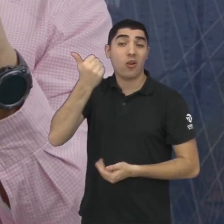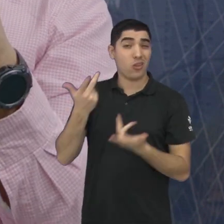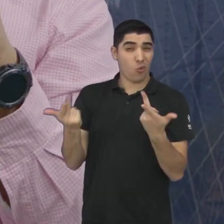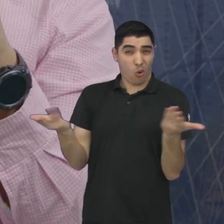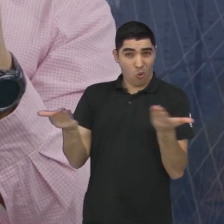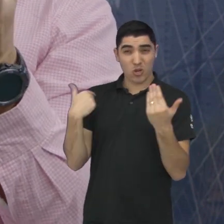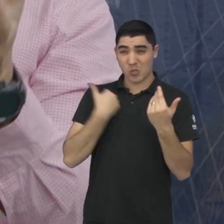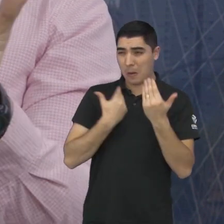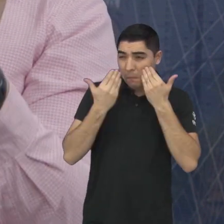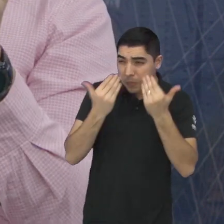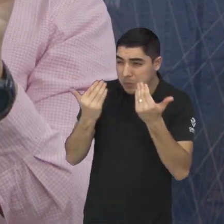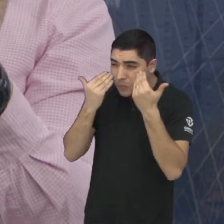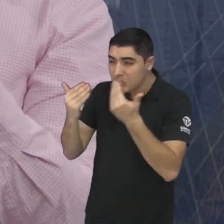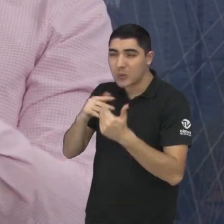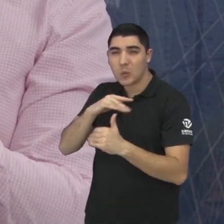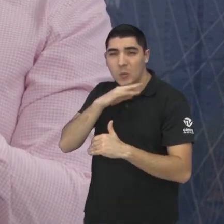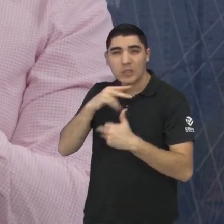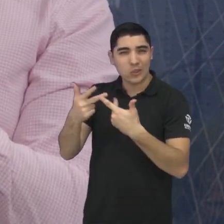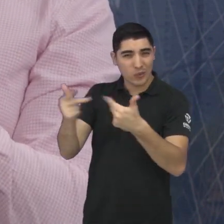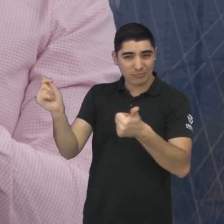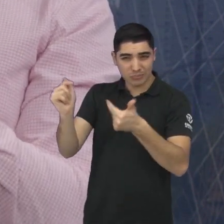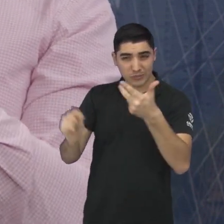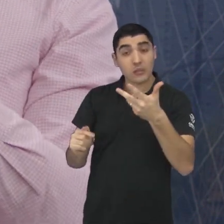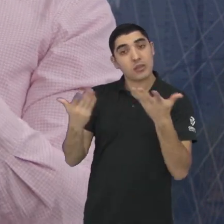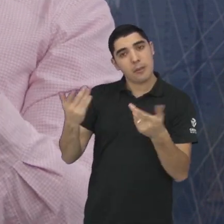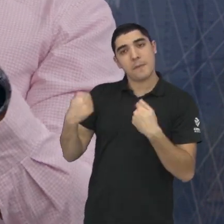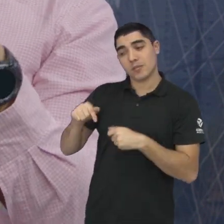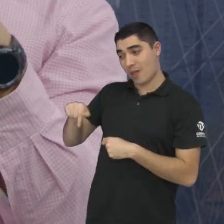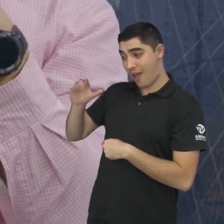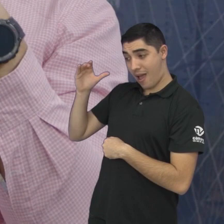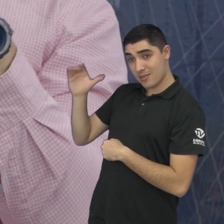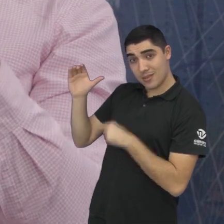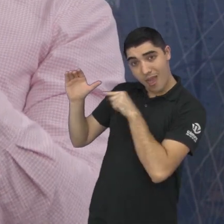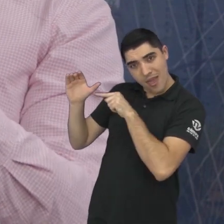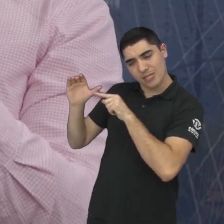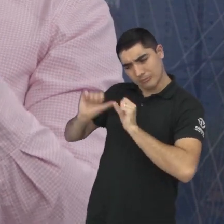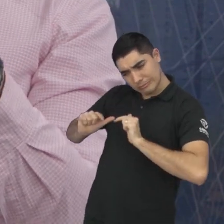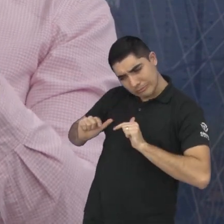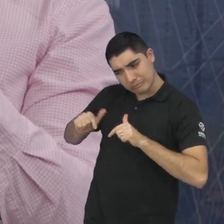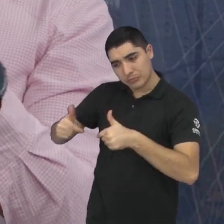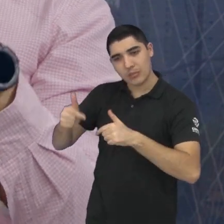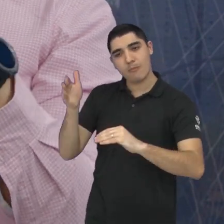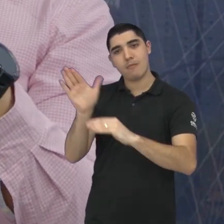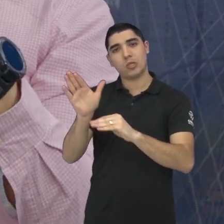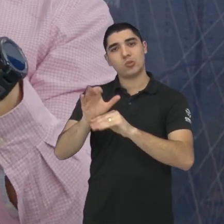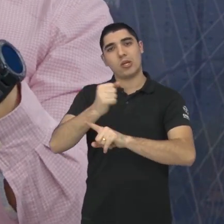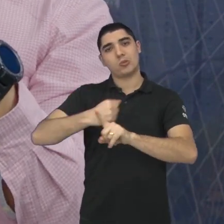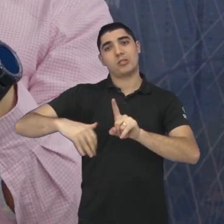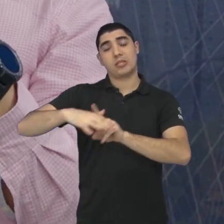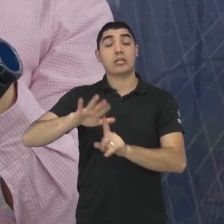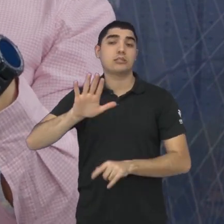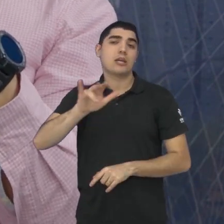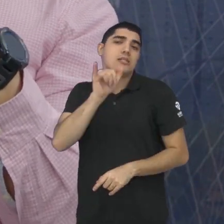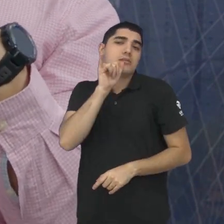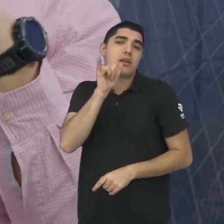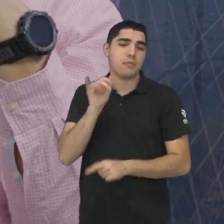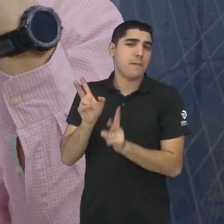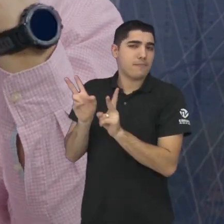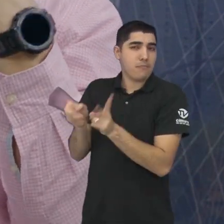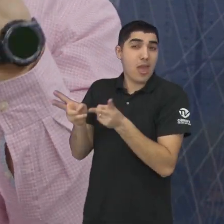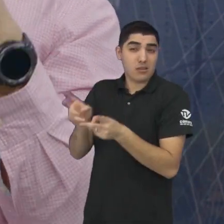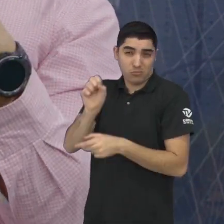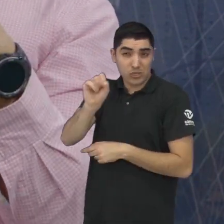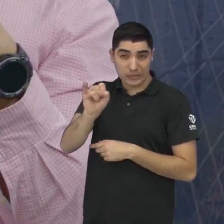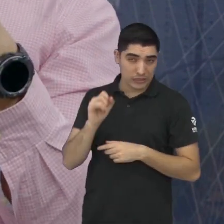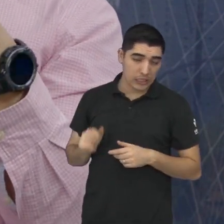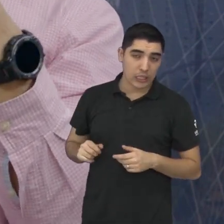adequadas de vida, o que a gente não vê na Terra hoje. Isso tem que ser um resultado da ciência aplicada para a sociedade. Então, mesmo que a gente